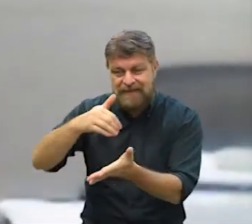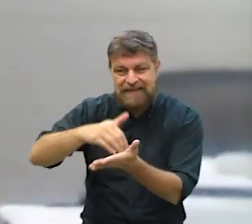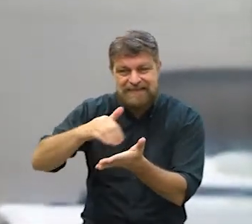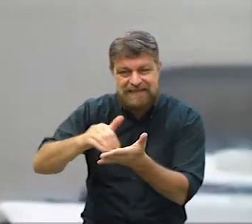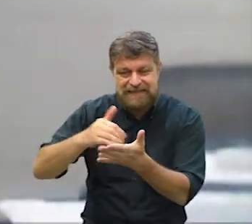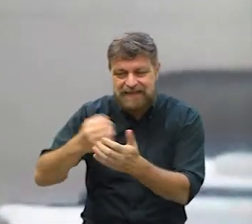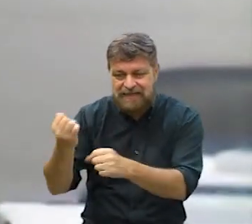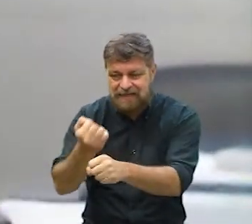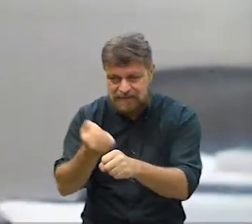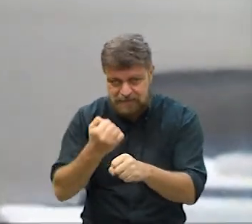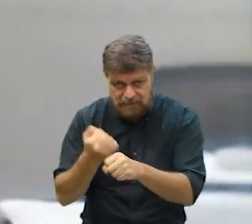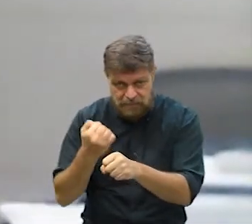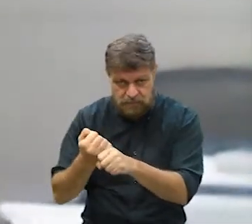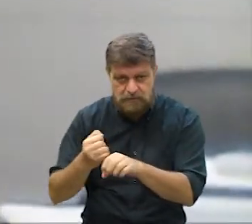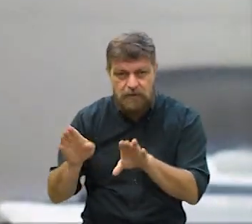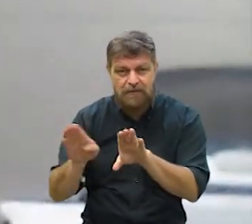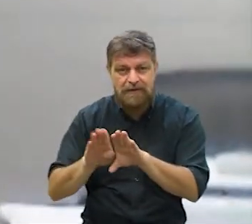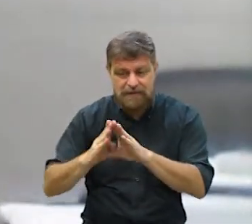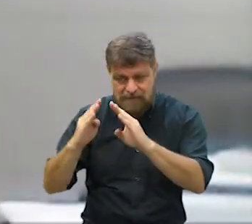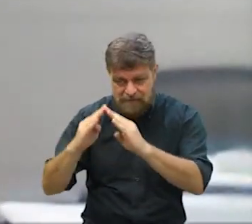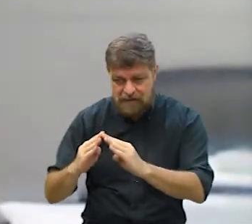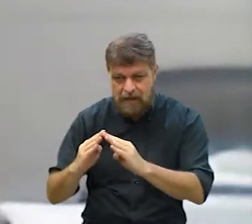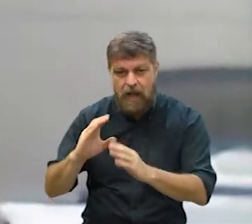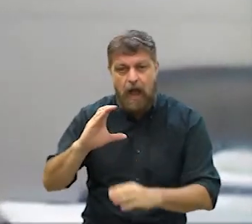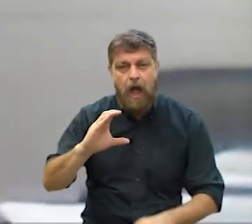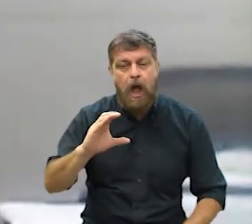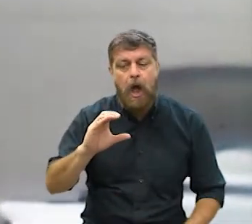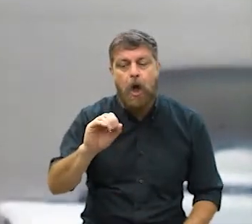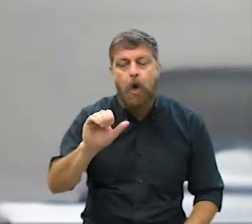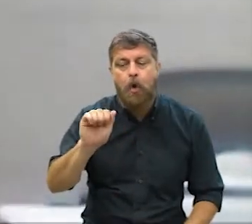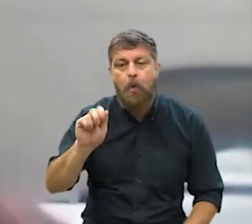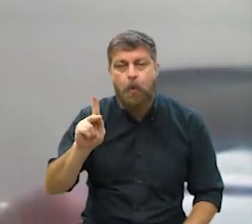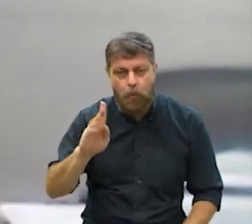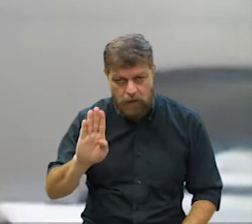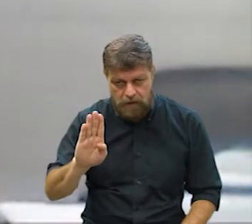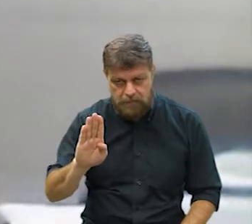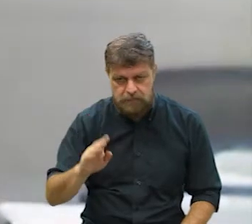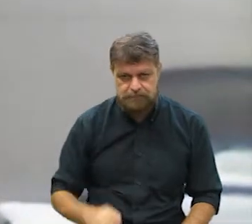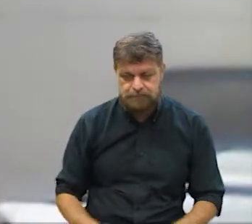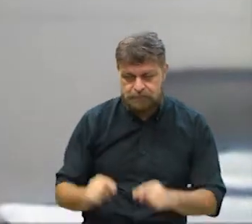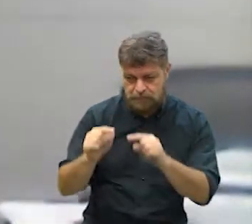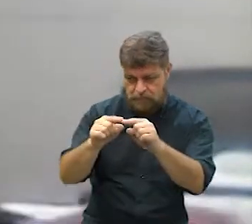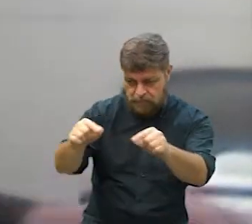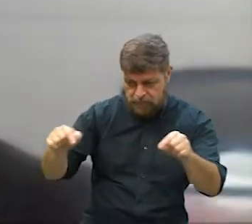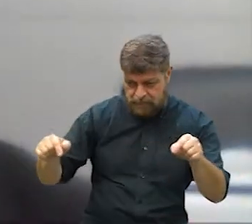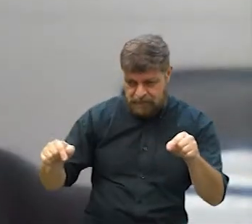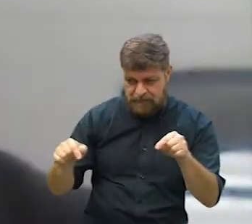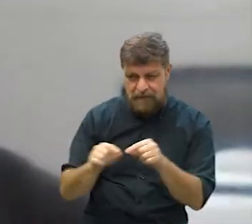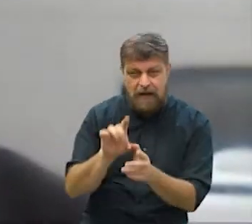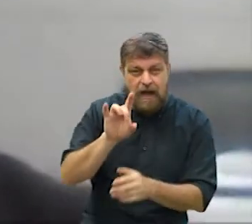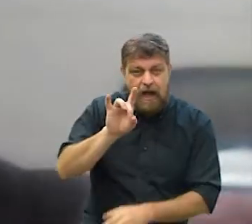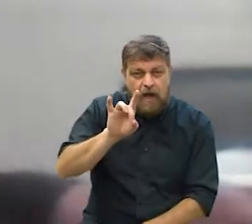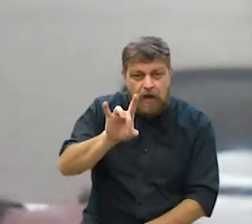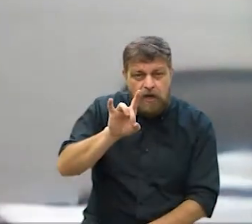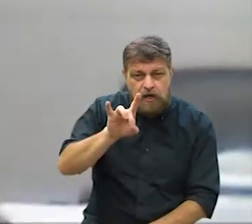da Habitação, e a Coab. Aí é isso que nós temos feito. A área só é considerada